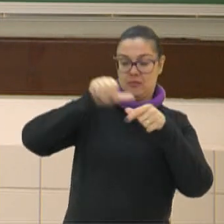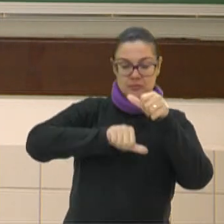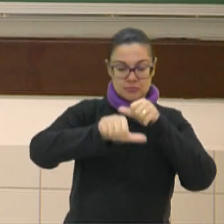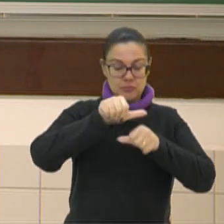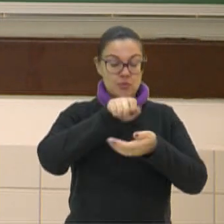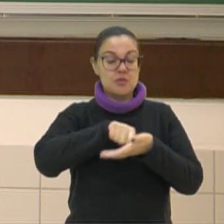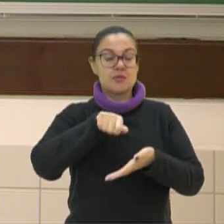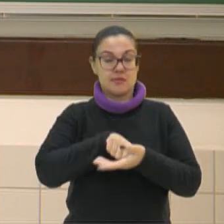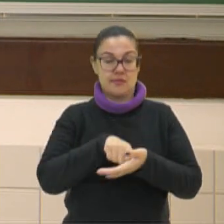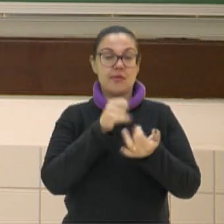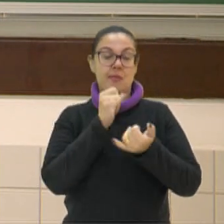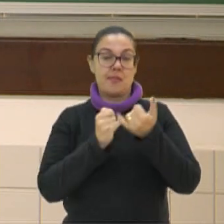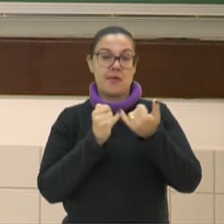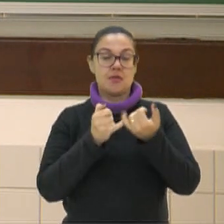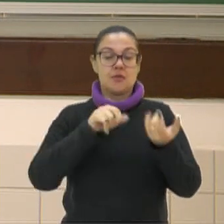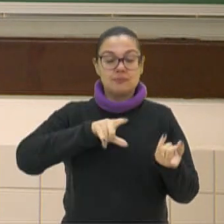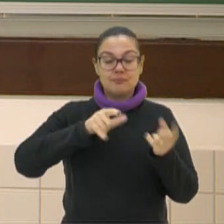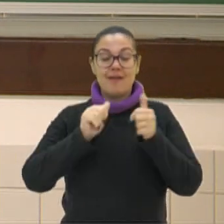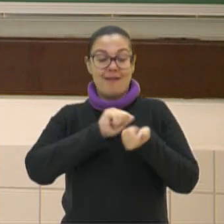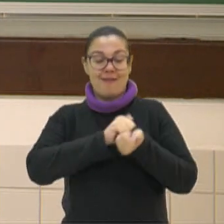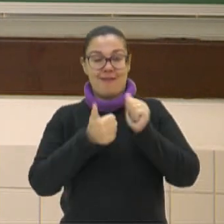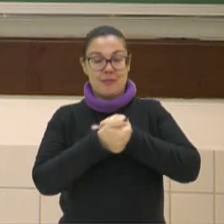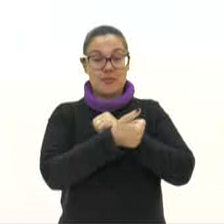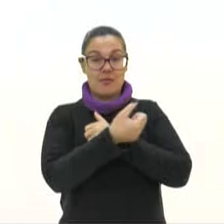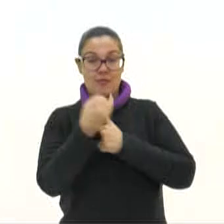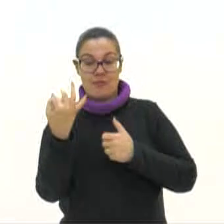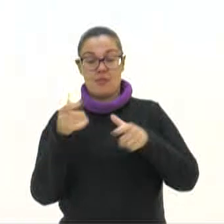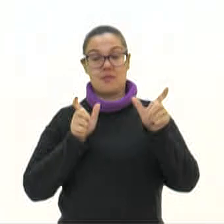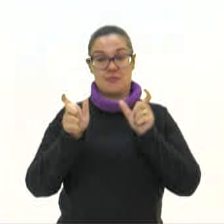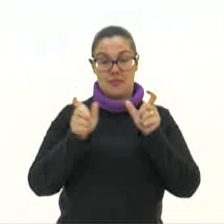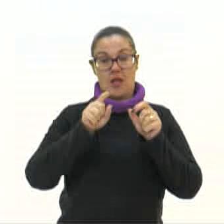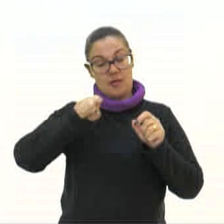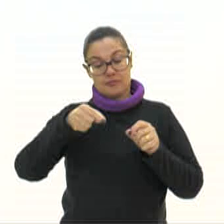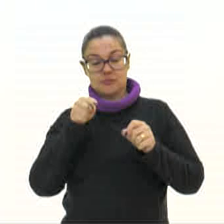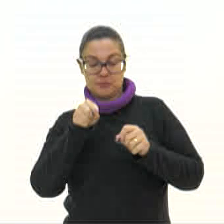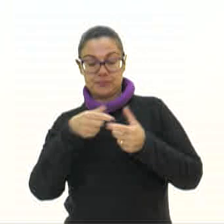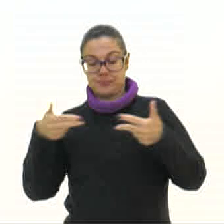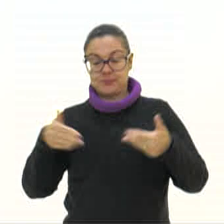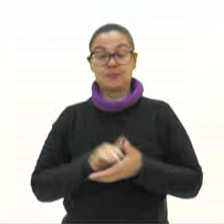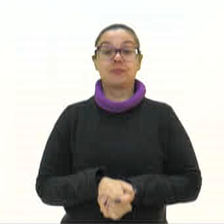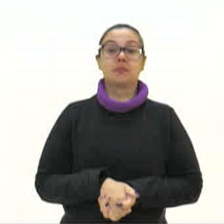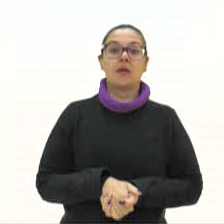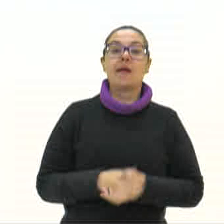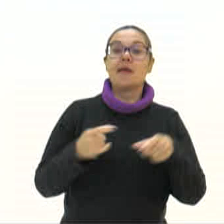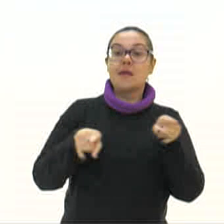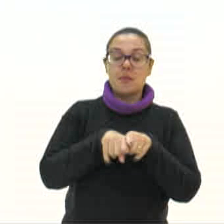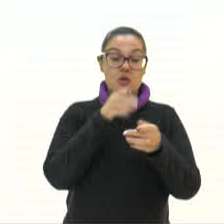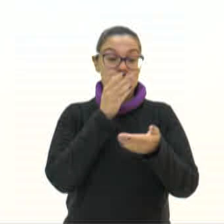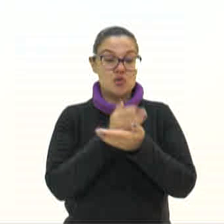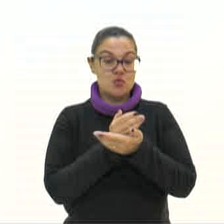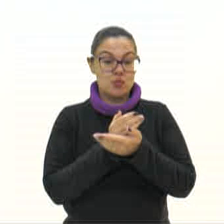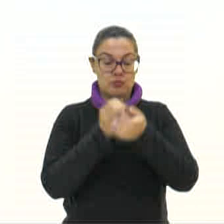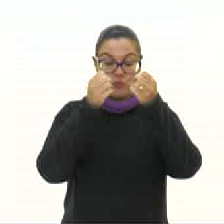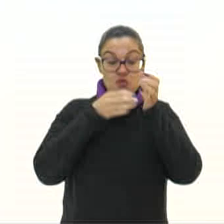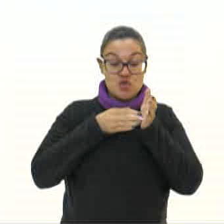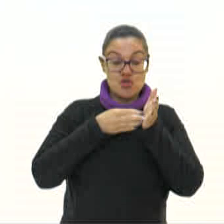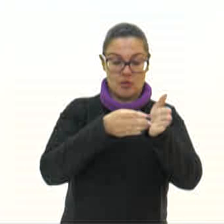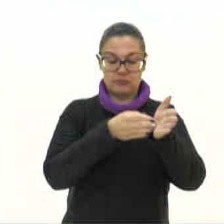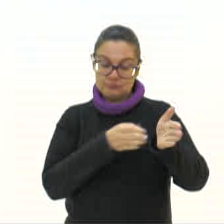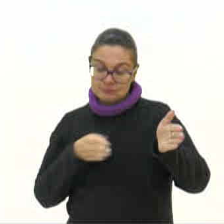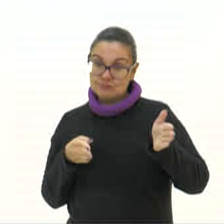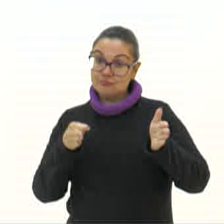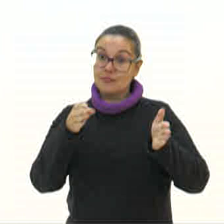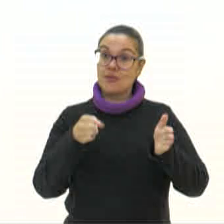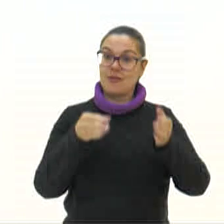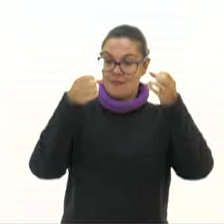a parte escrita, que aí você tem que fazer algumas adequações. Retomamos o estudo sobre o discurso direto e indireto.